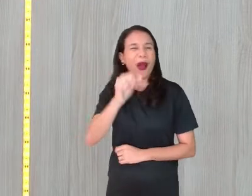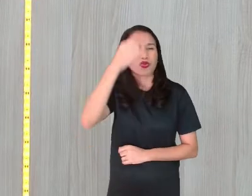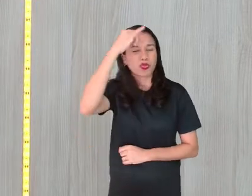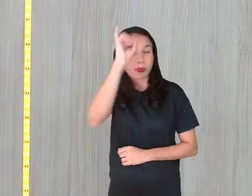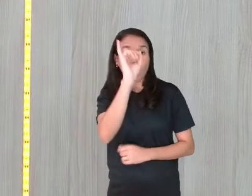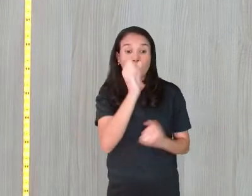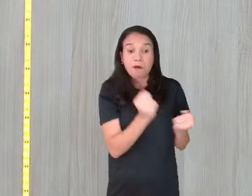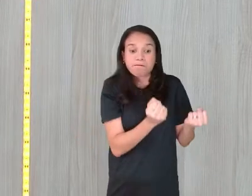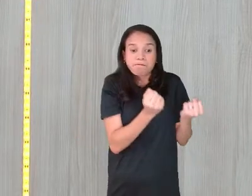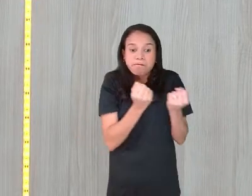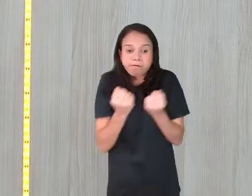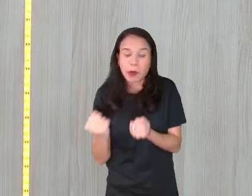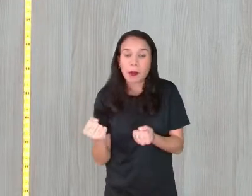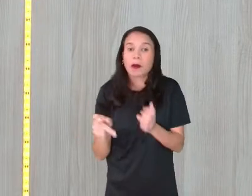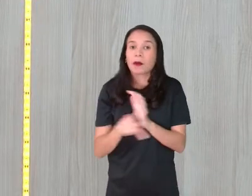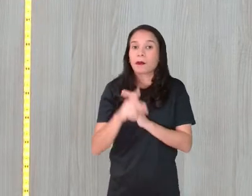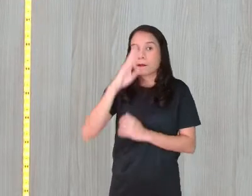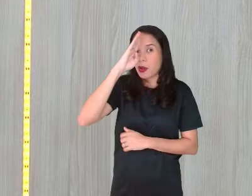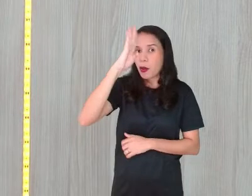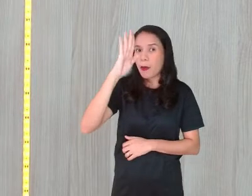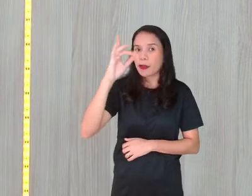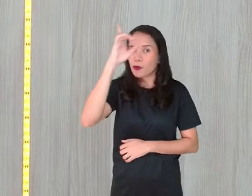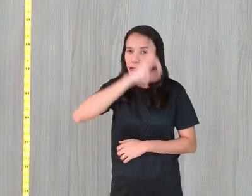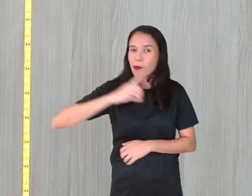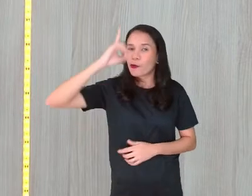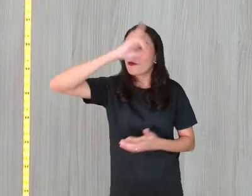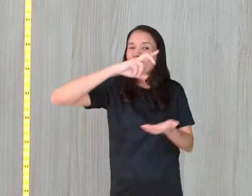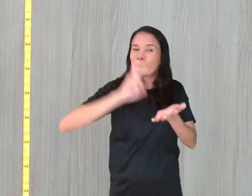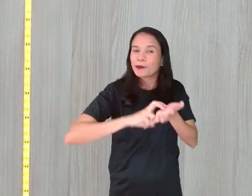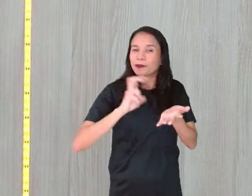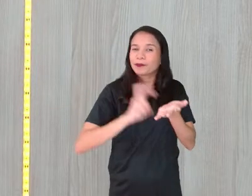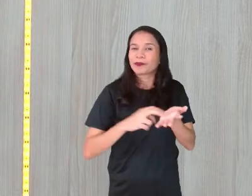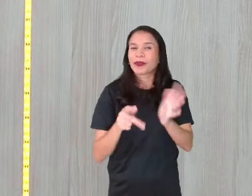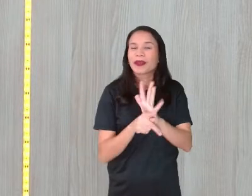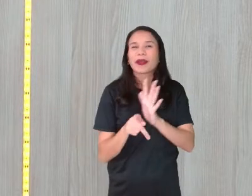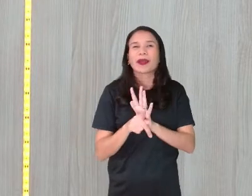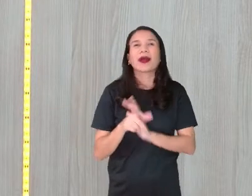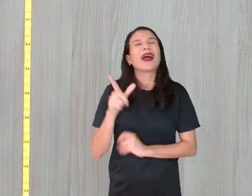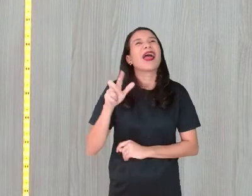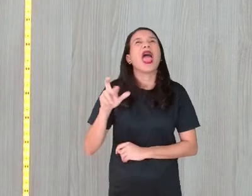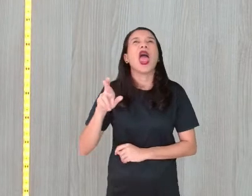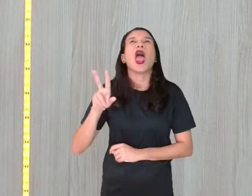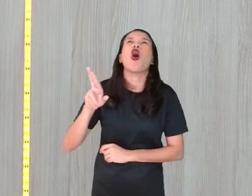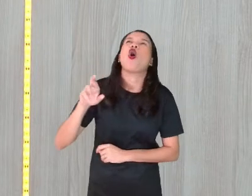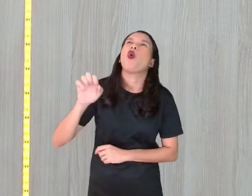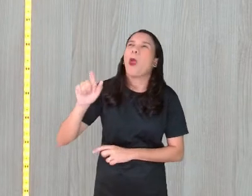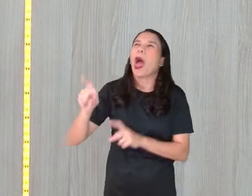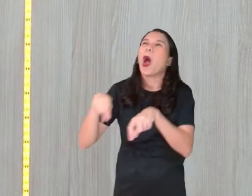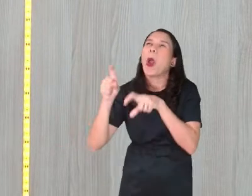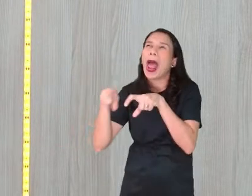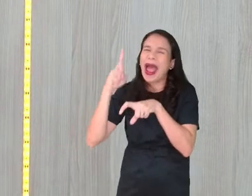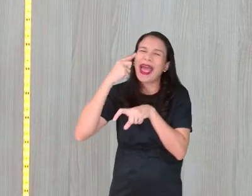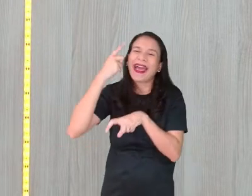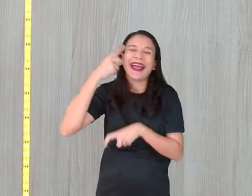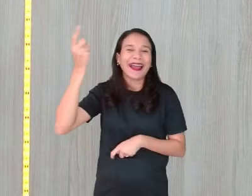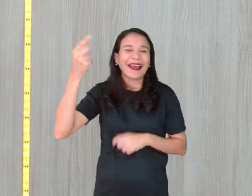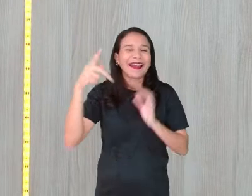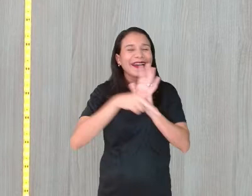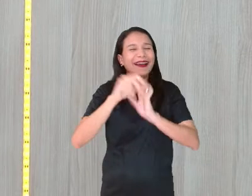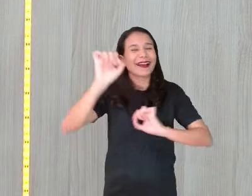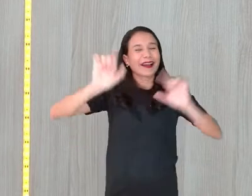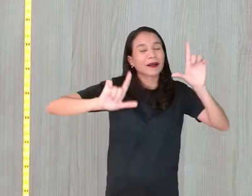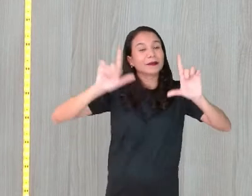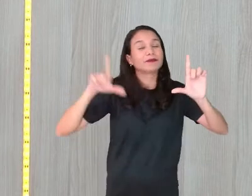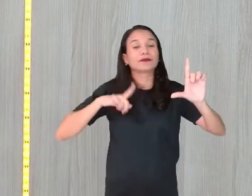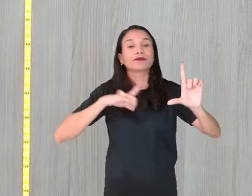principalmente no jornal que passa de manhã, no domingo de manhã, né? Não sei o que, rural, né? Sim, esse mesmo. Né? E aí, a gente tem aí,